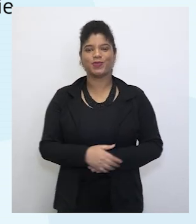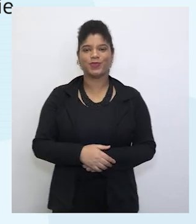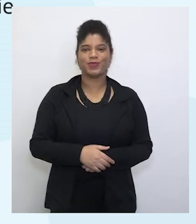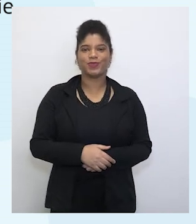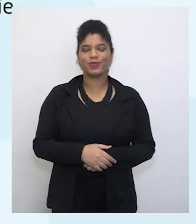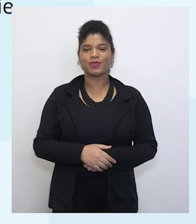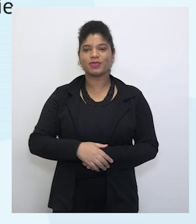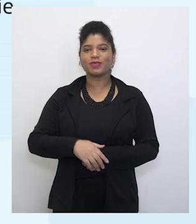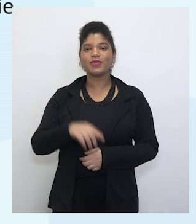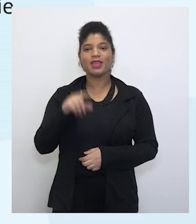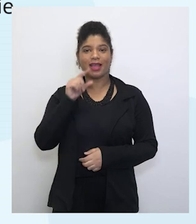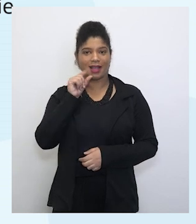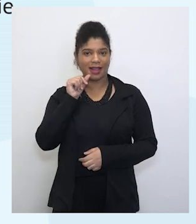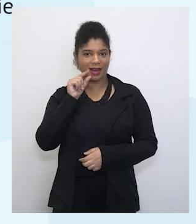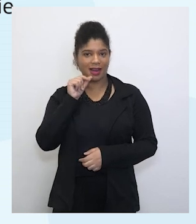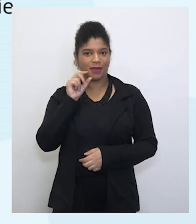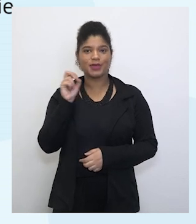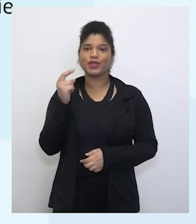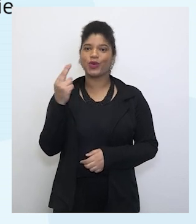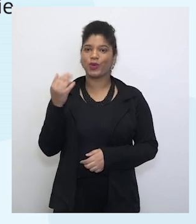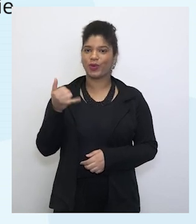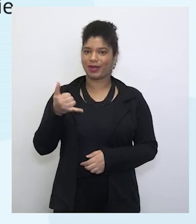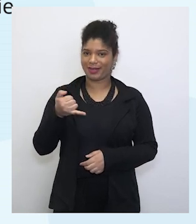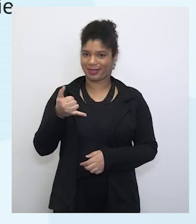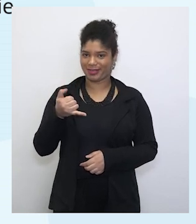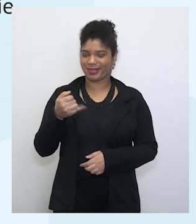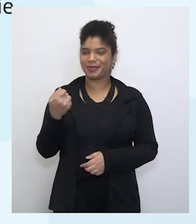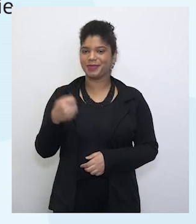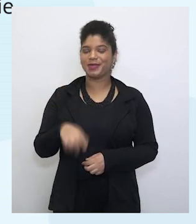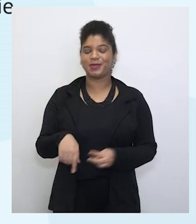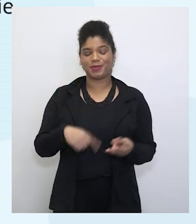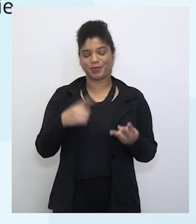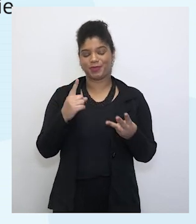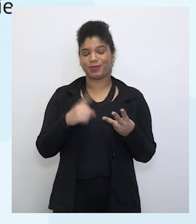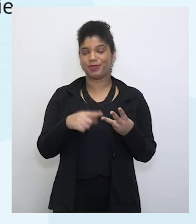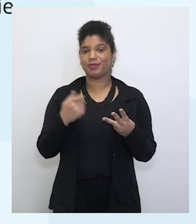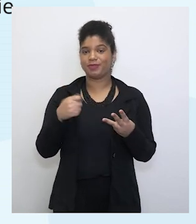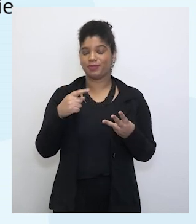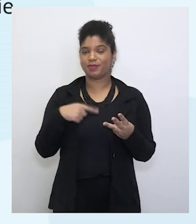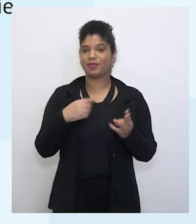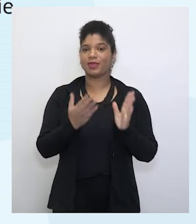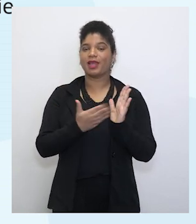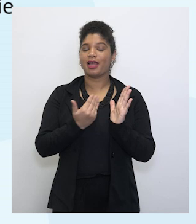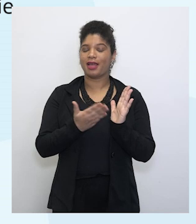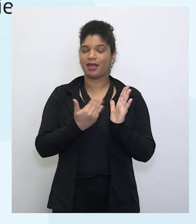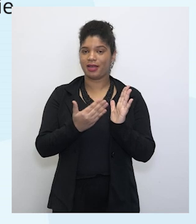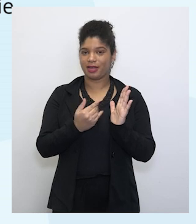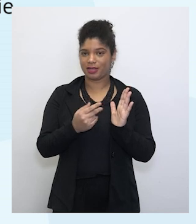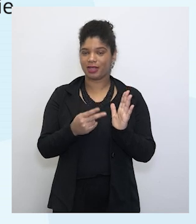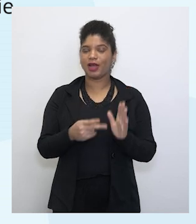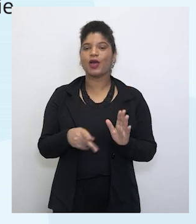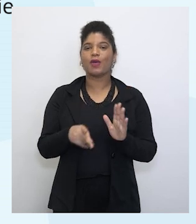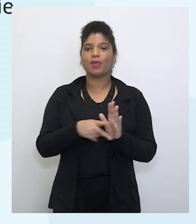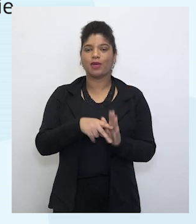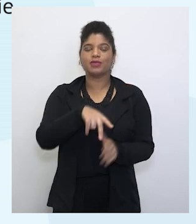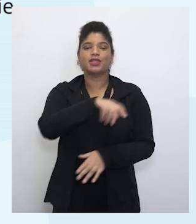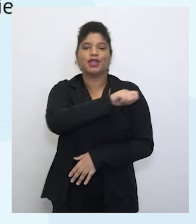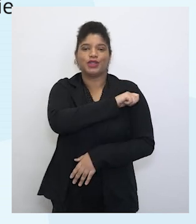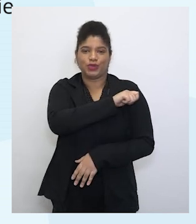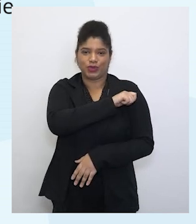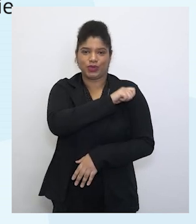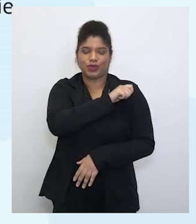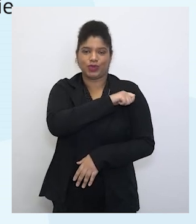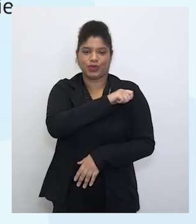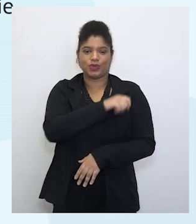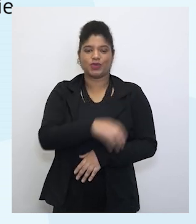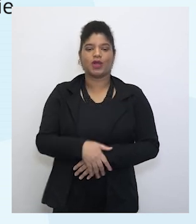or a pencil. O lápis ou uma caneta. And your booklet. E a sua apostila, o caderno do aluno,